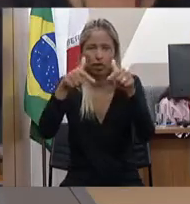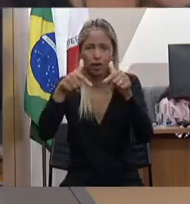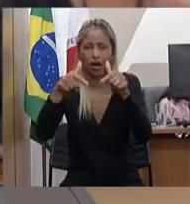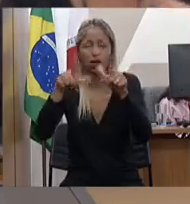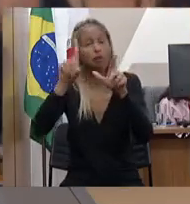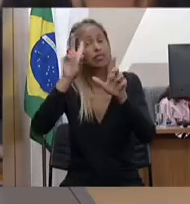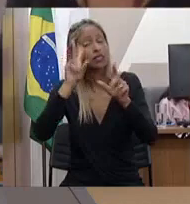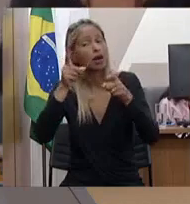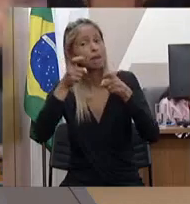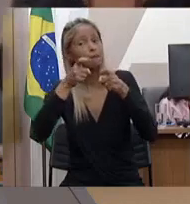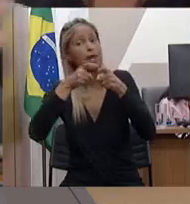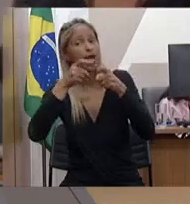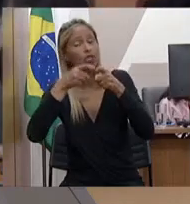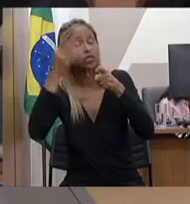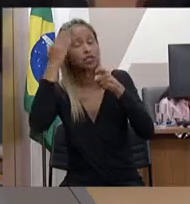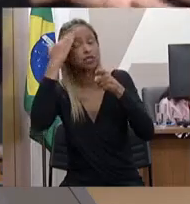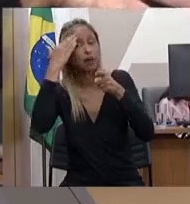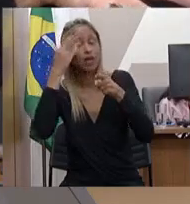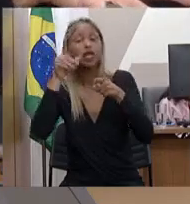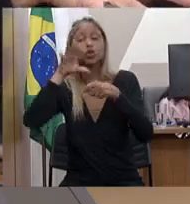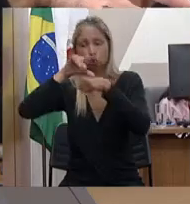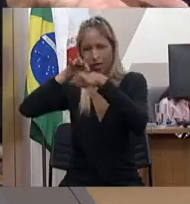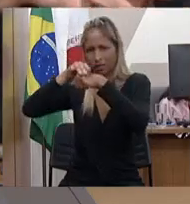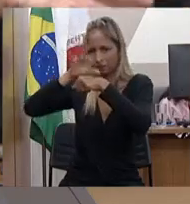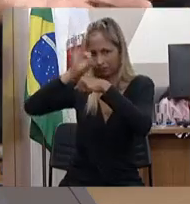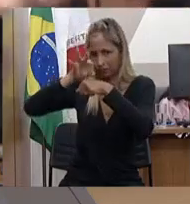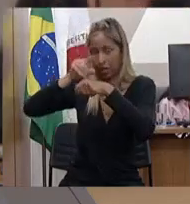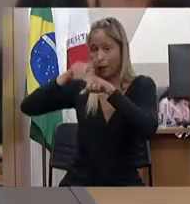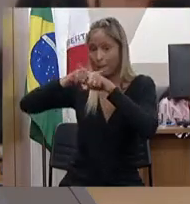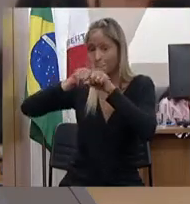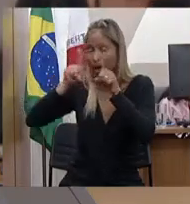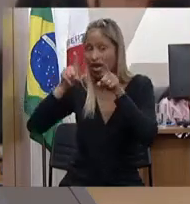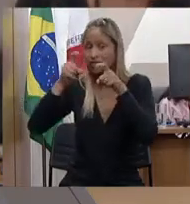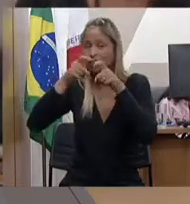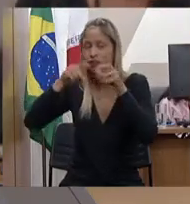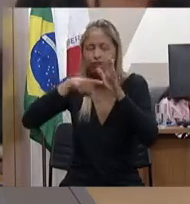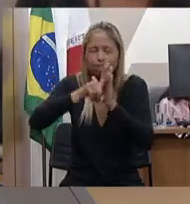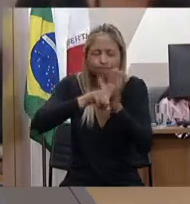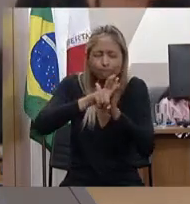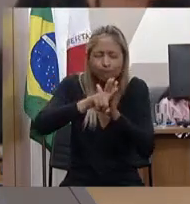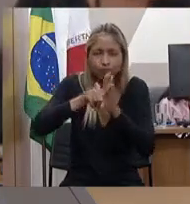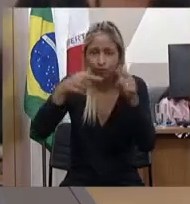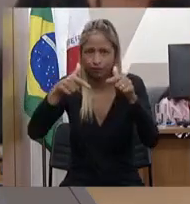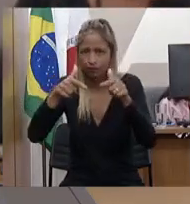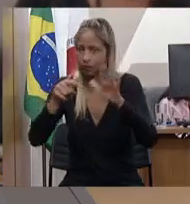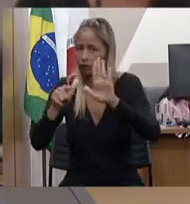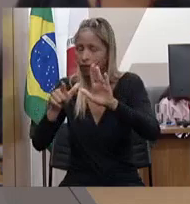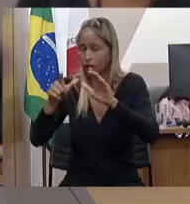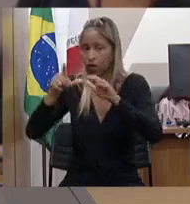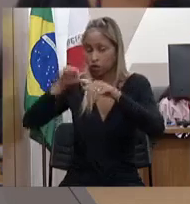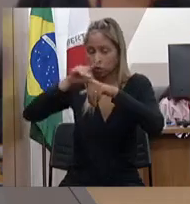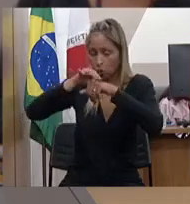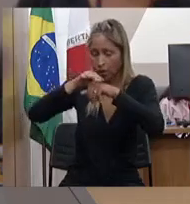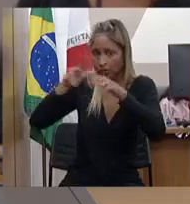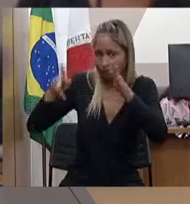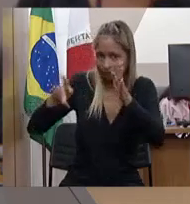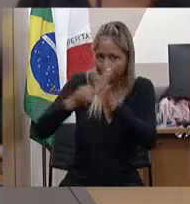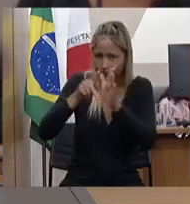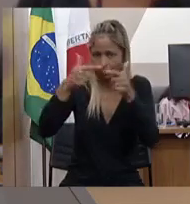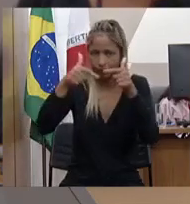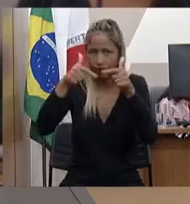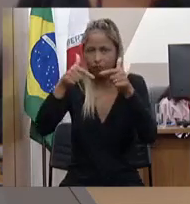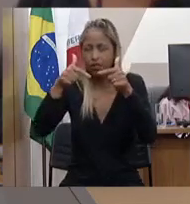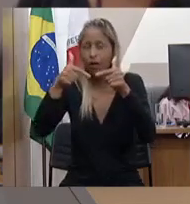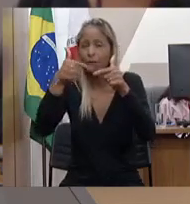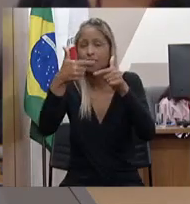basta ser médico o médico sabe muito bem da doença mas o médico não sabe do trabalho então doença do trabalho tem que ter uma